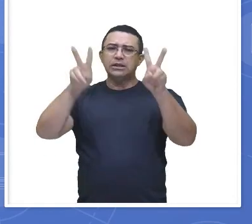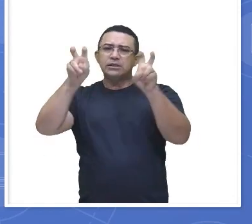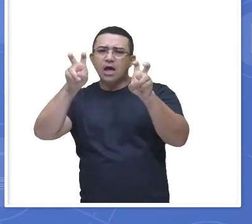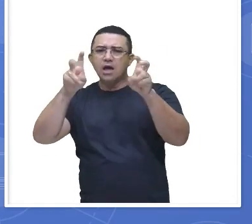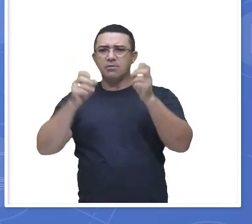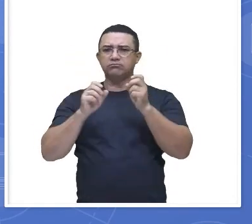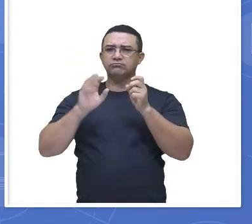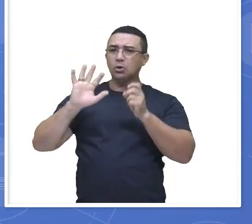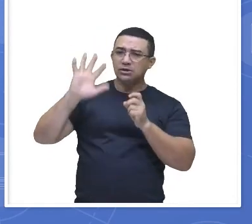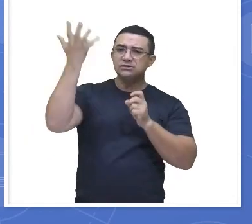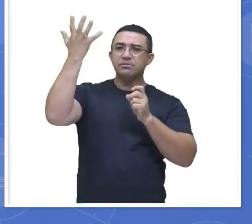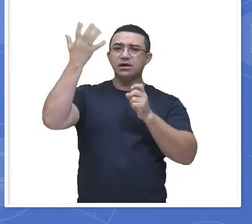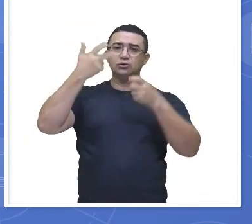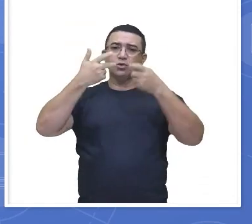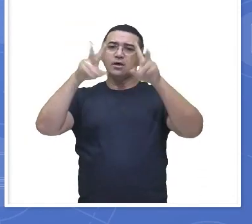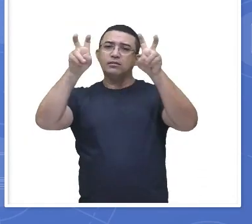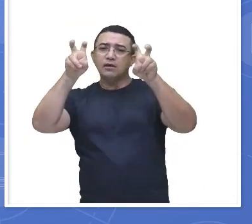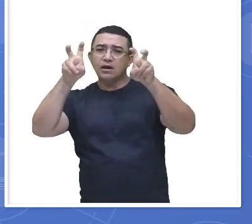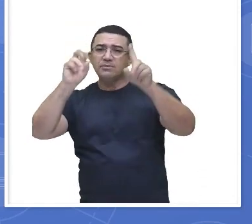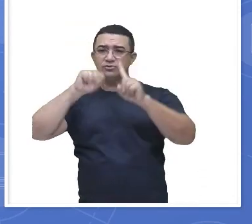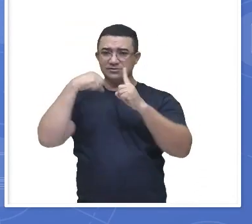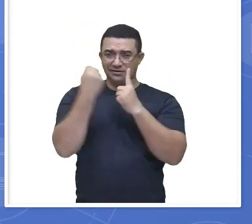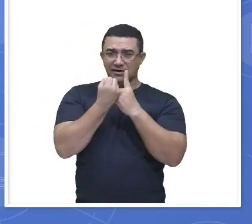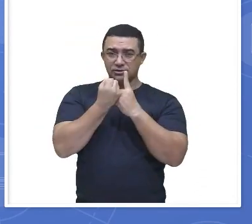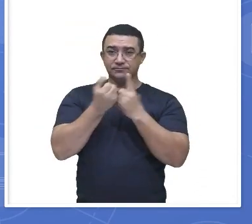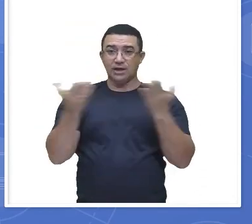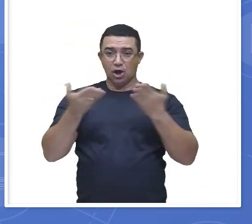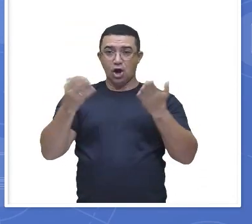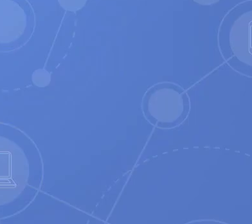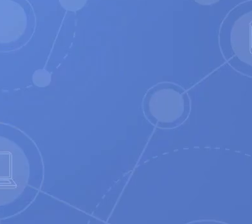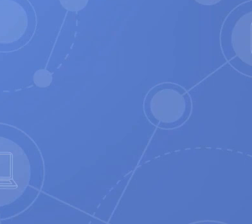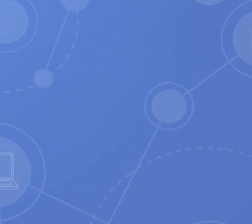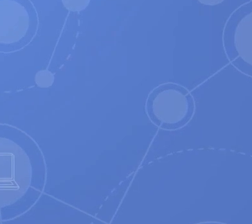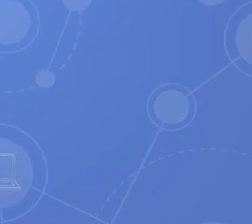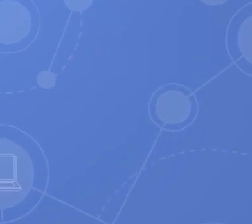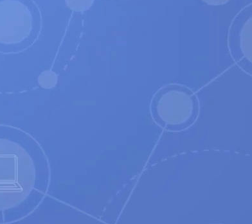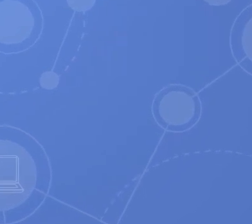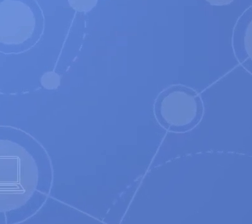em discussão na sociedade. E agora a gente tem uma atividade. Vamos lá?